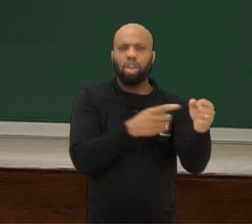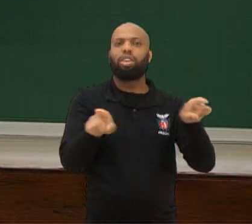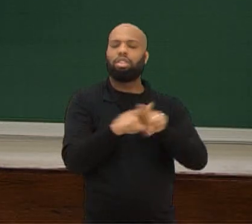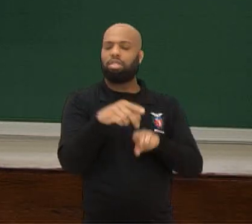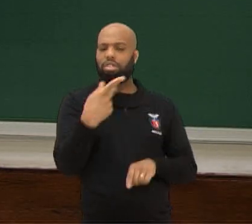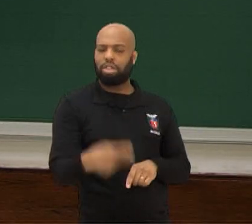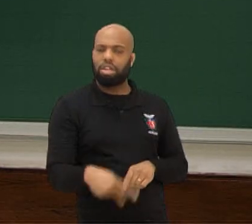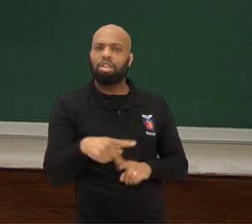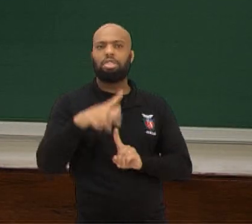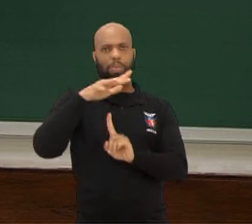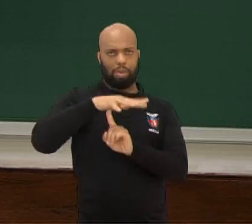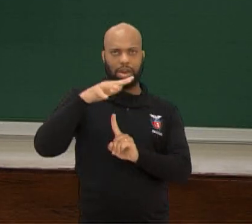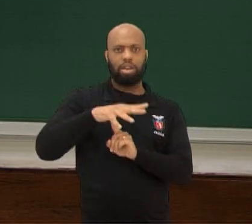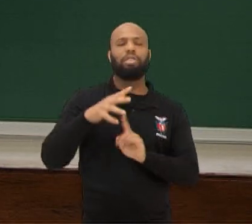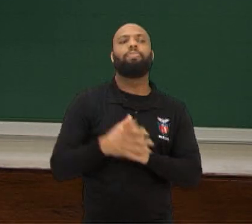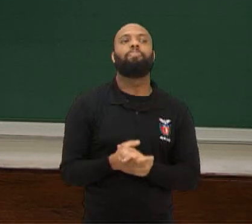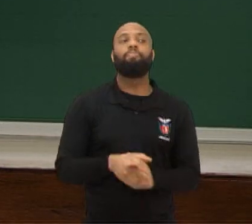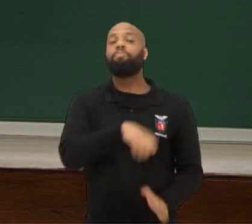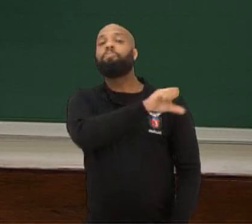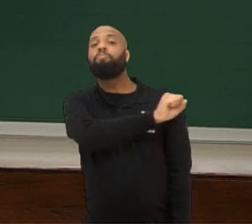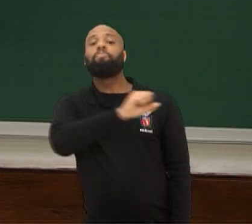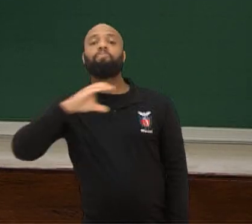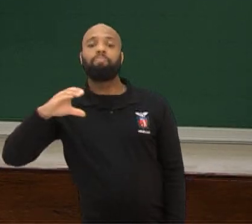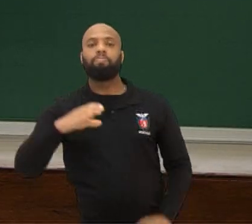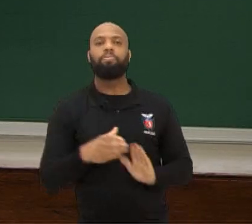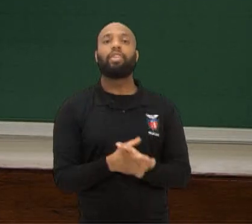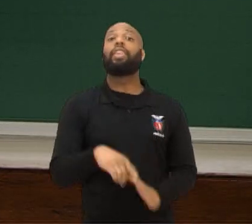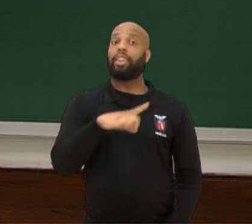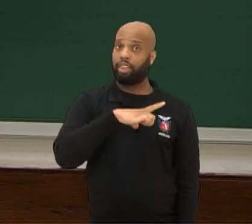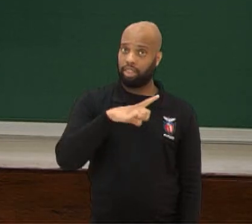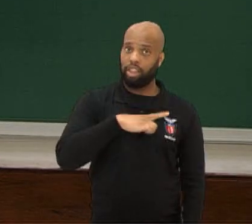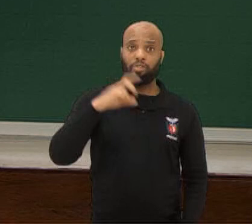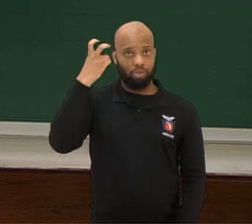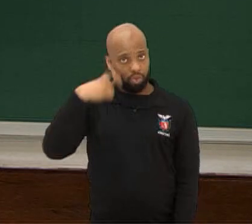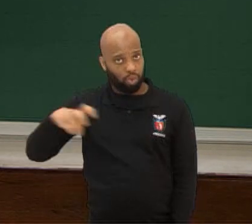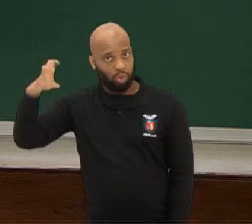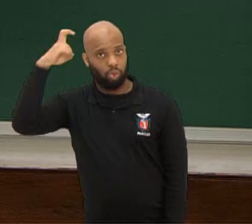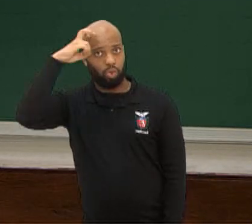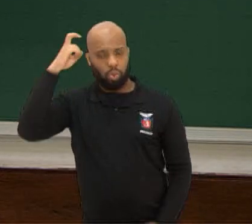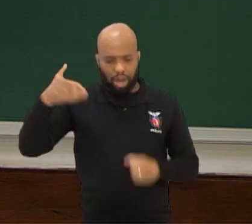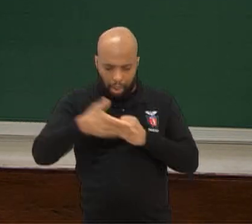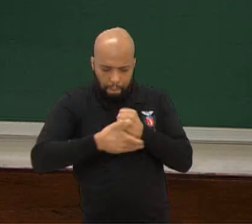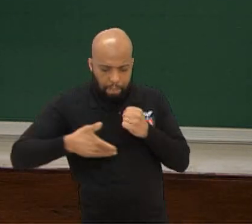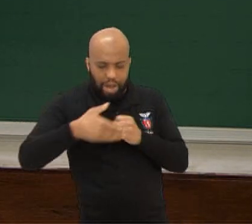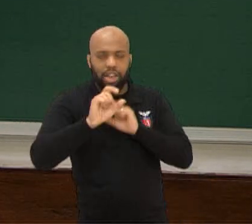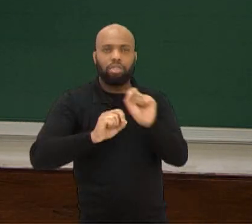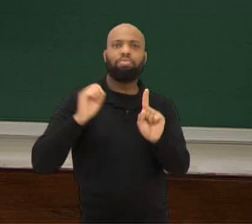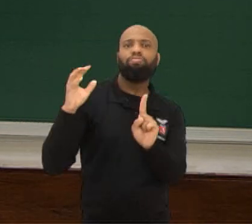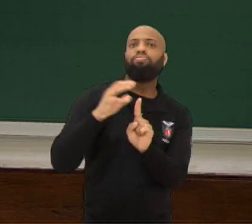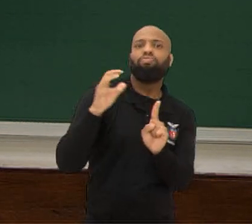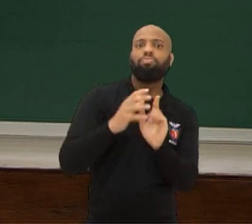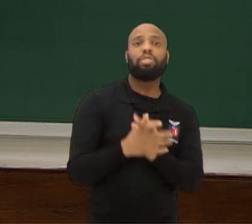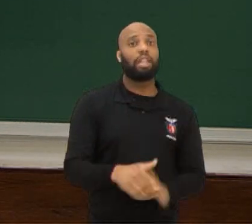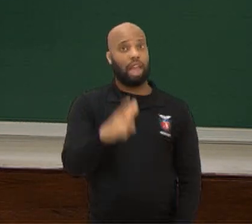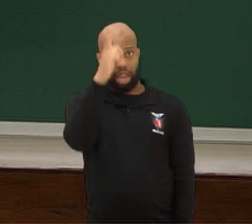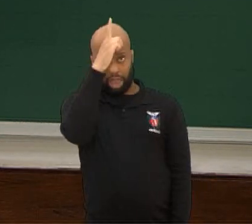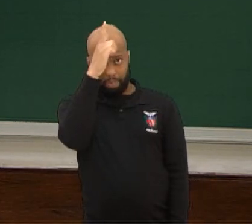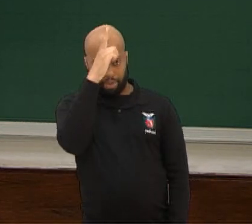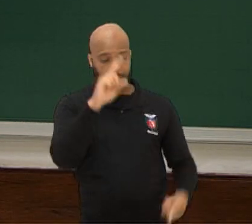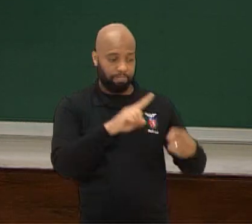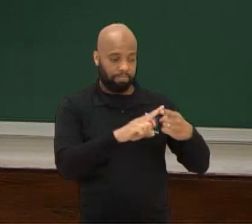esses aspectos culturais. Santa Catarina teve a sua cultura consolidada a partir da influência de quem? Alemães